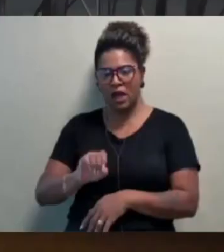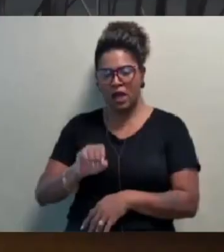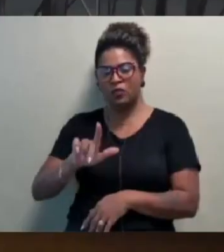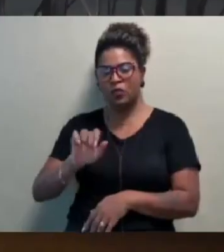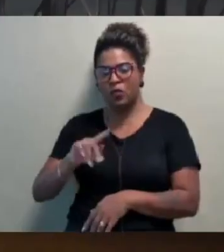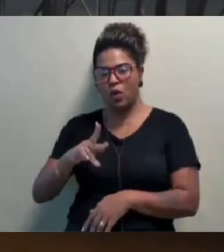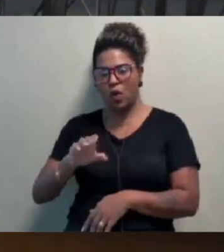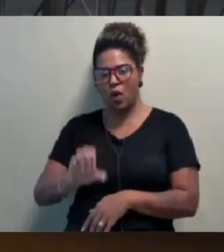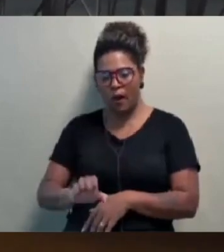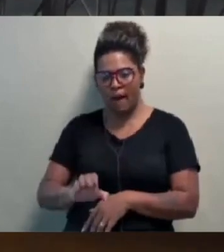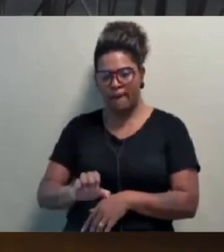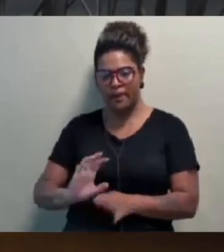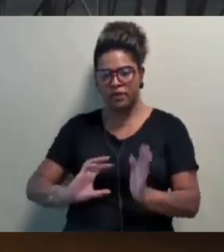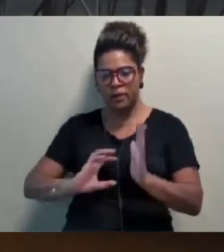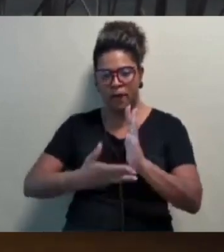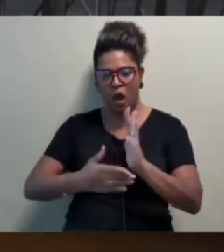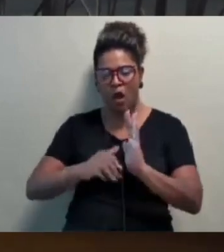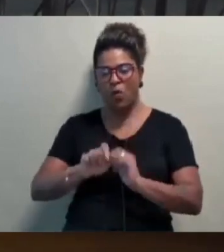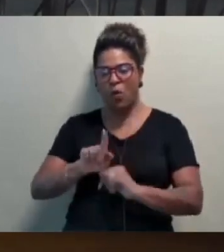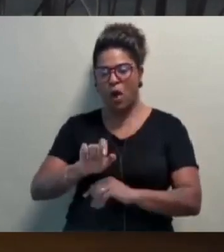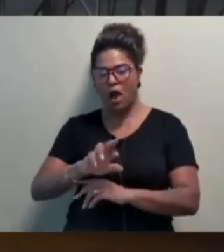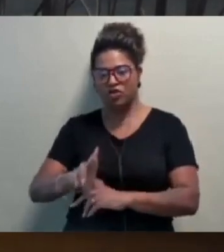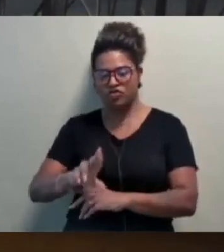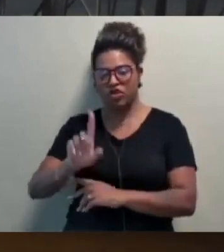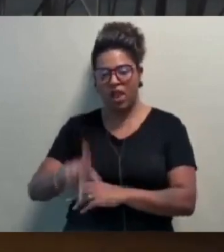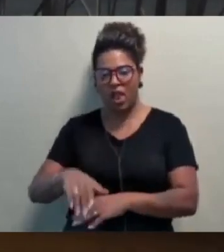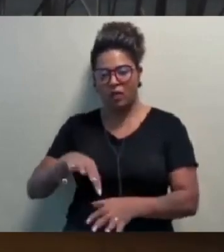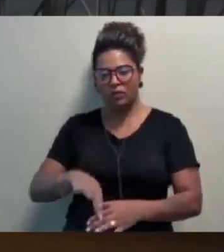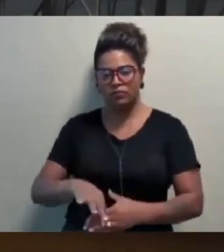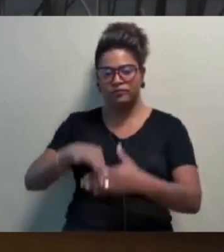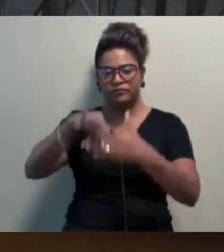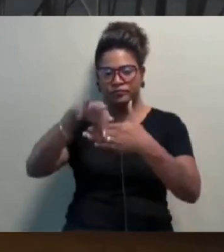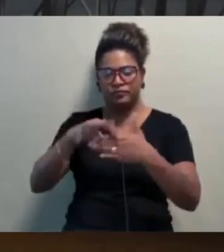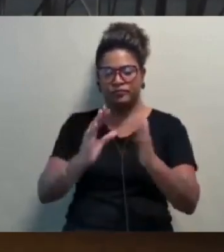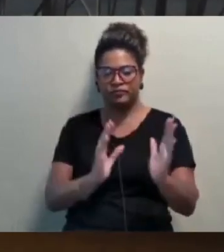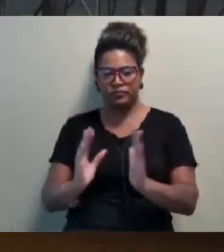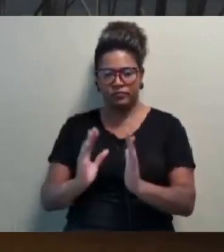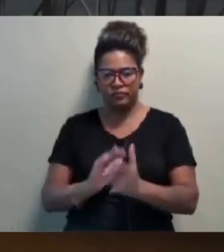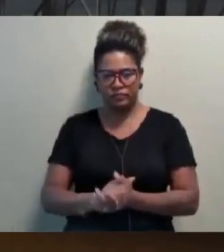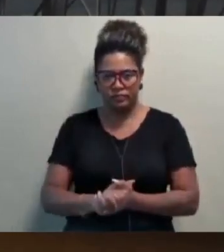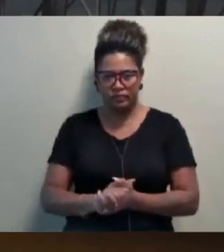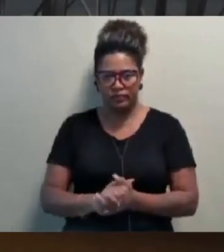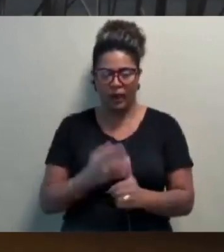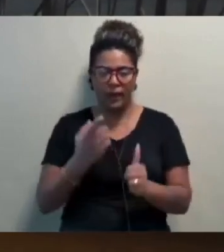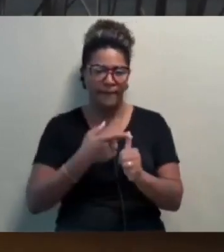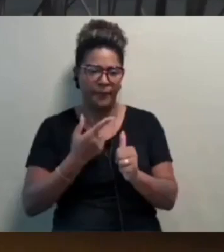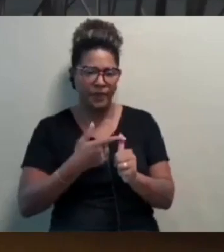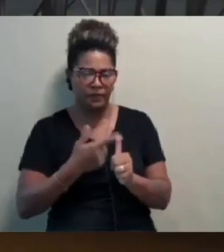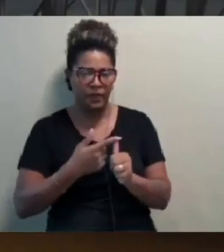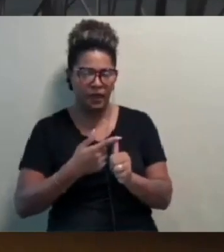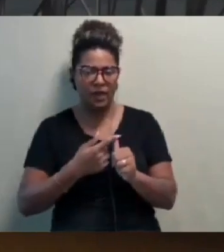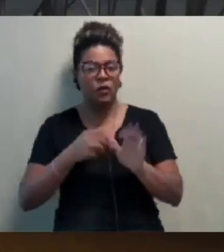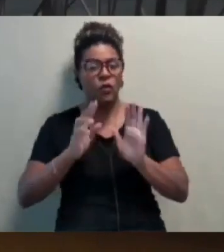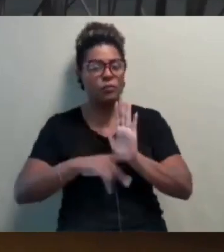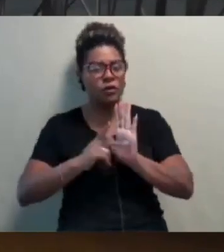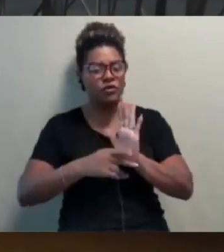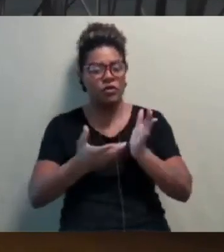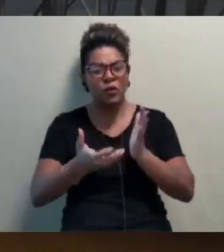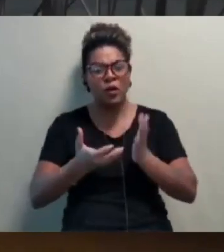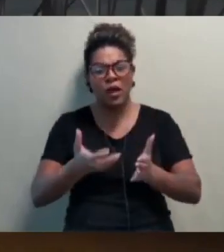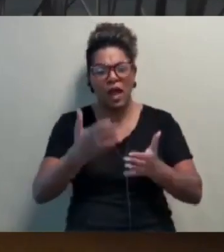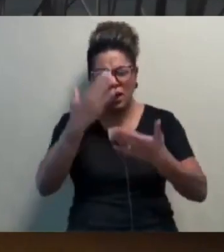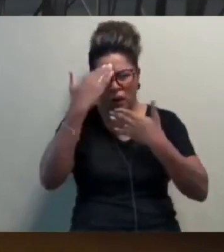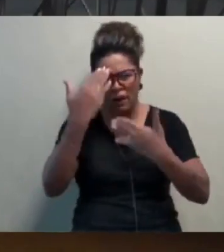do bloco. Bom, primeiramente, queria, sobre esse projeto, agradecer aos